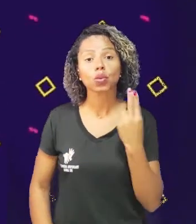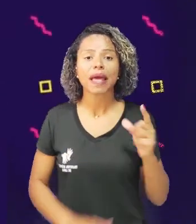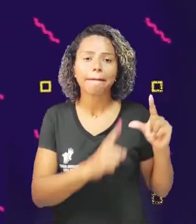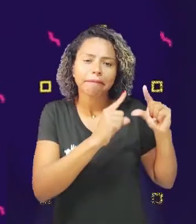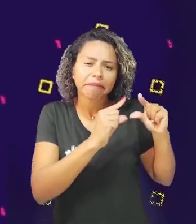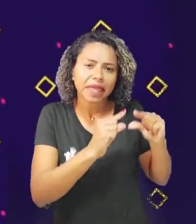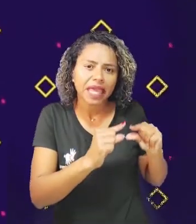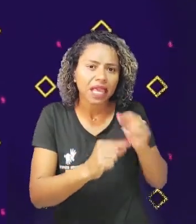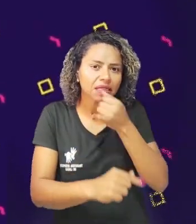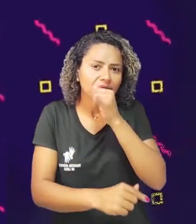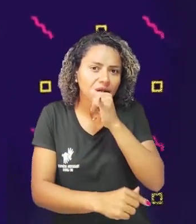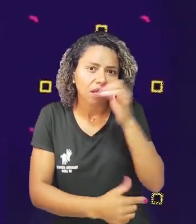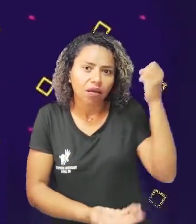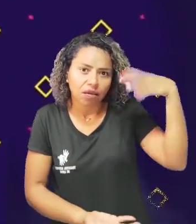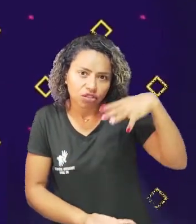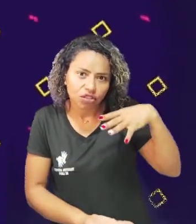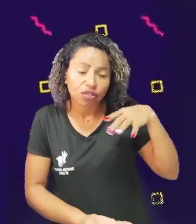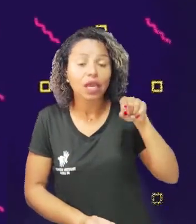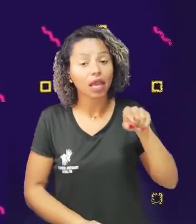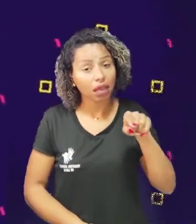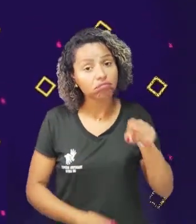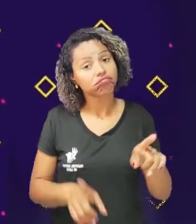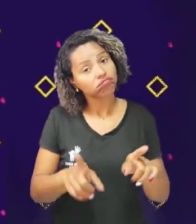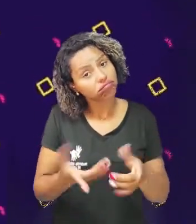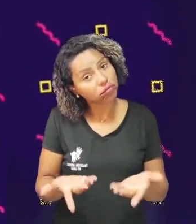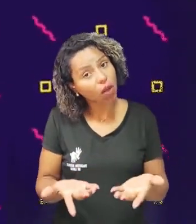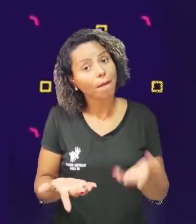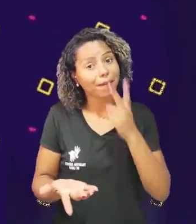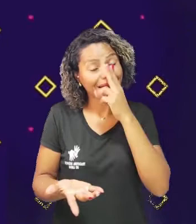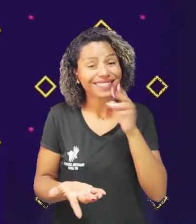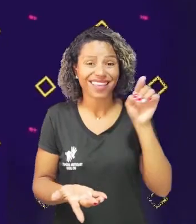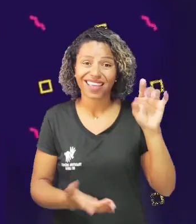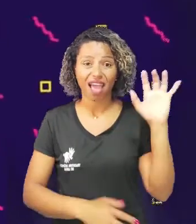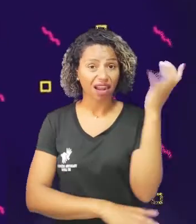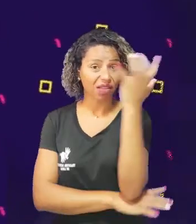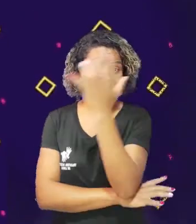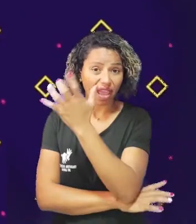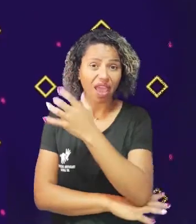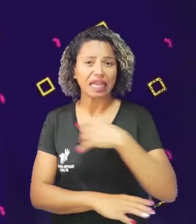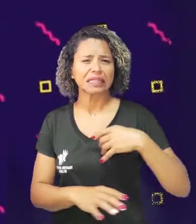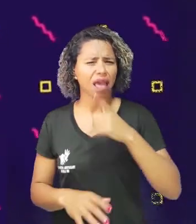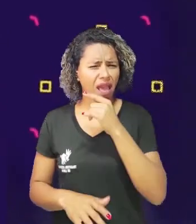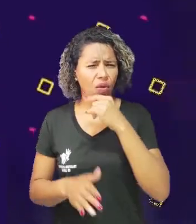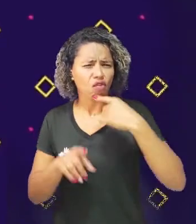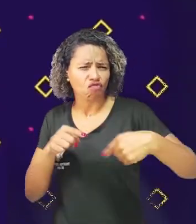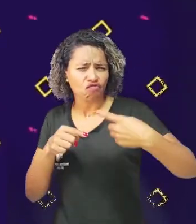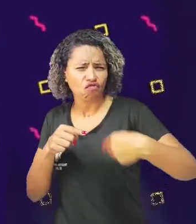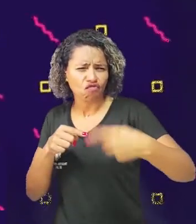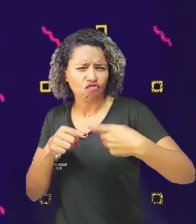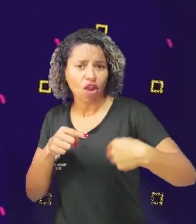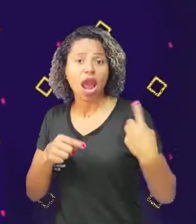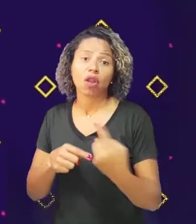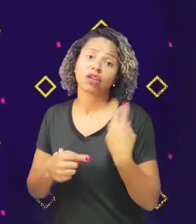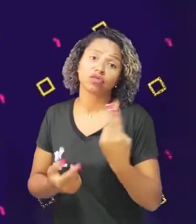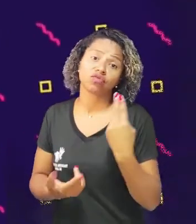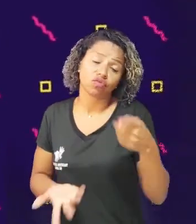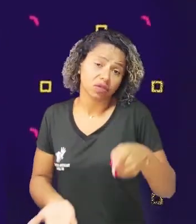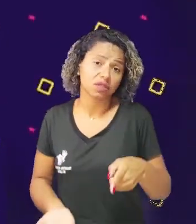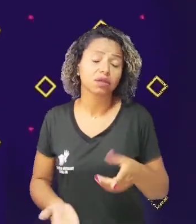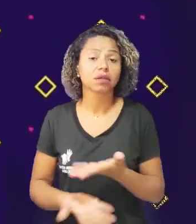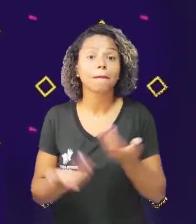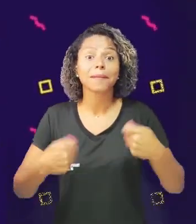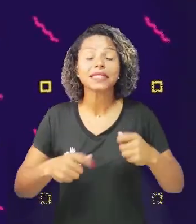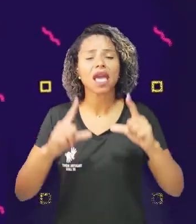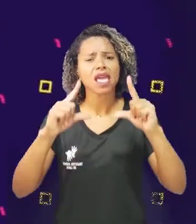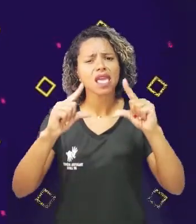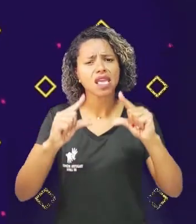você utiliza menos energia, essa energia, de alguma forma, ela é retirada da natureza para o nosso